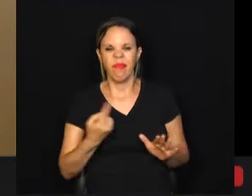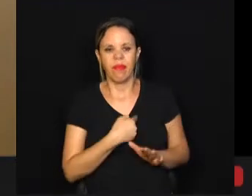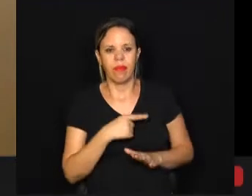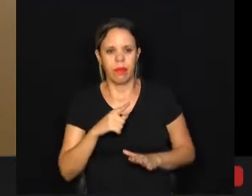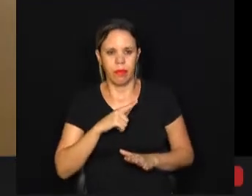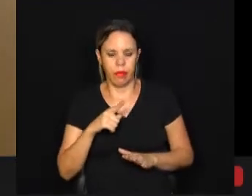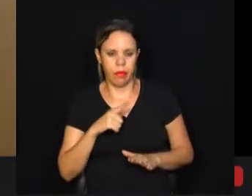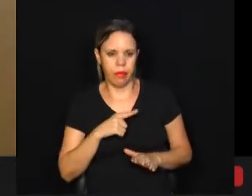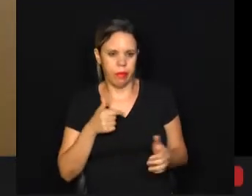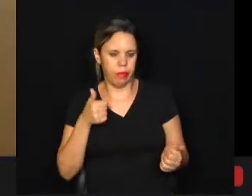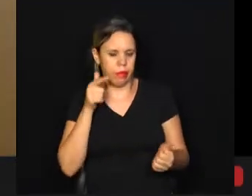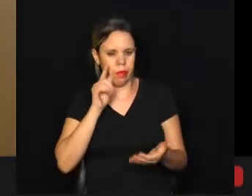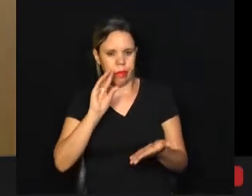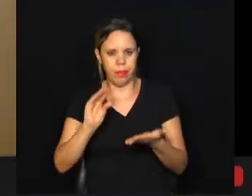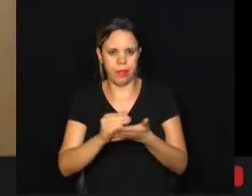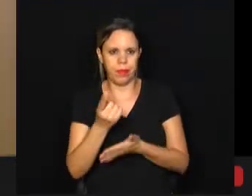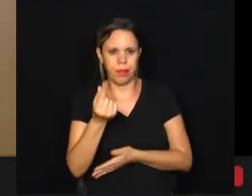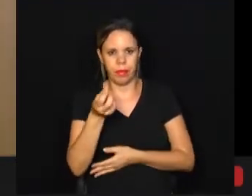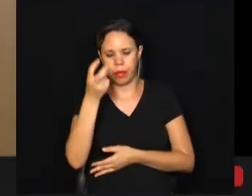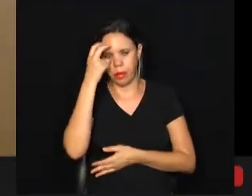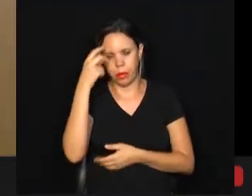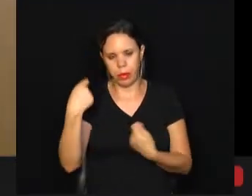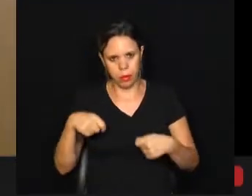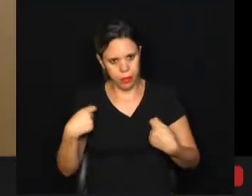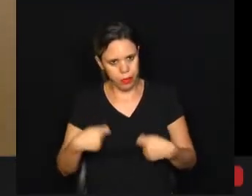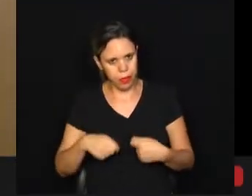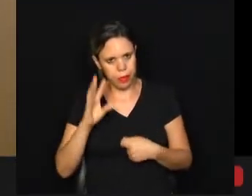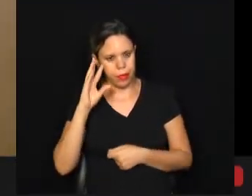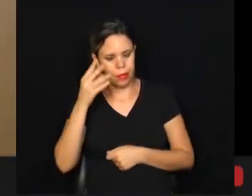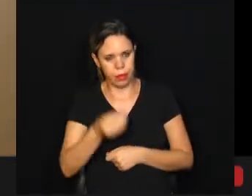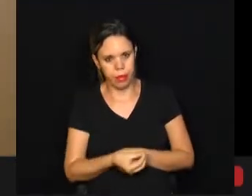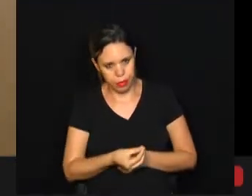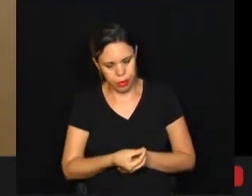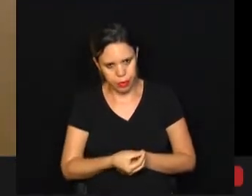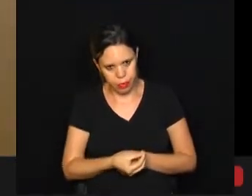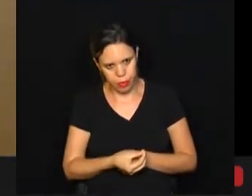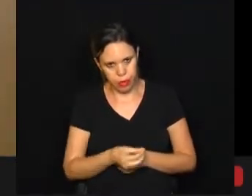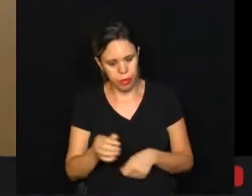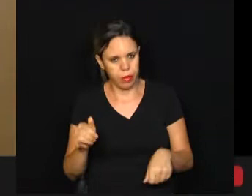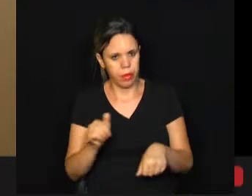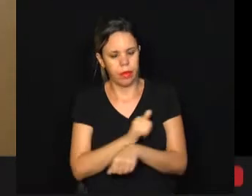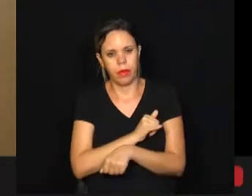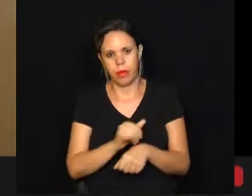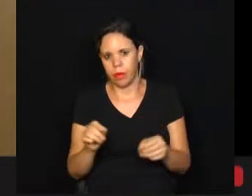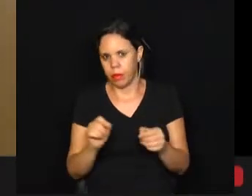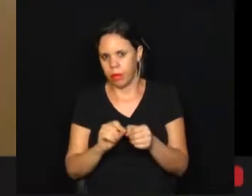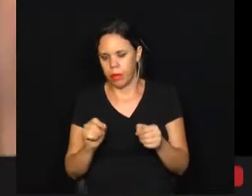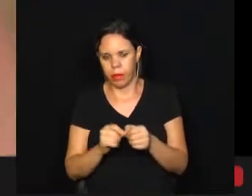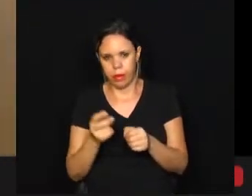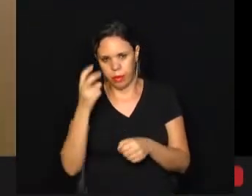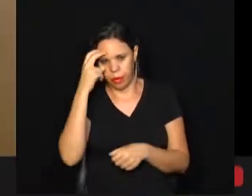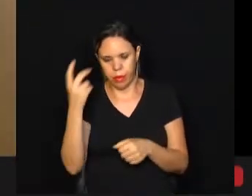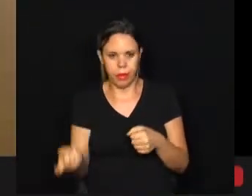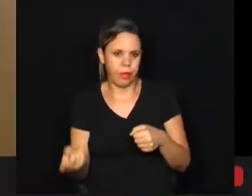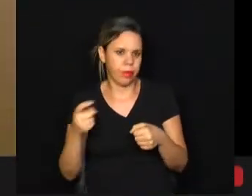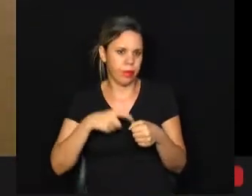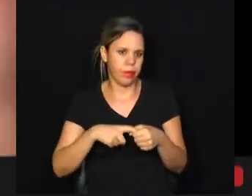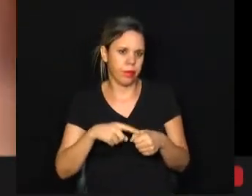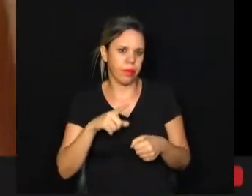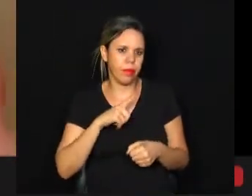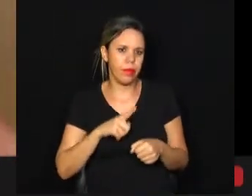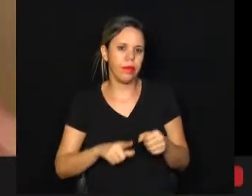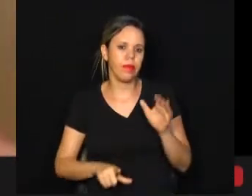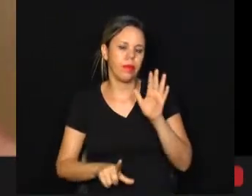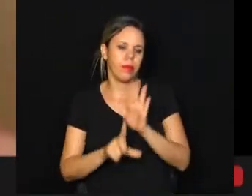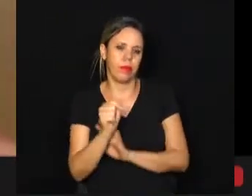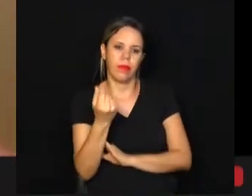aumentar o recurso da cultura. Temos que entender meios de fazer a cultura voltar a ter o recurso que